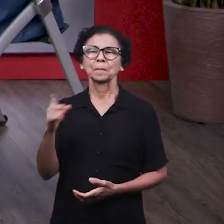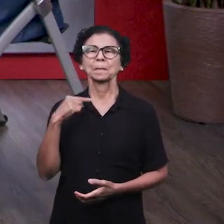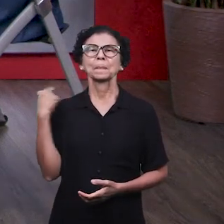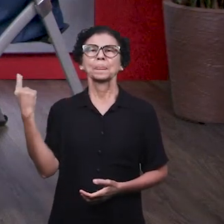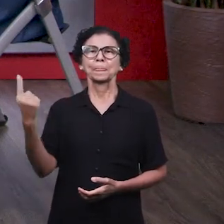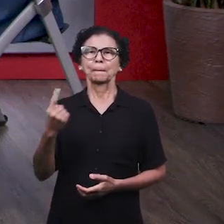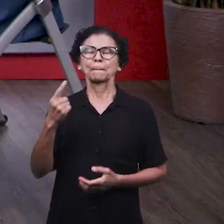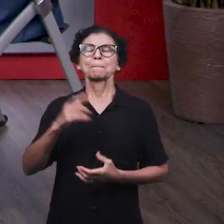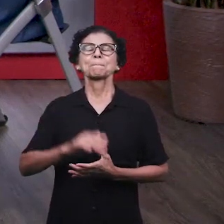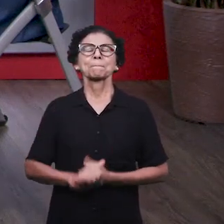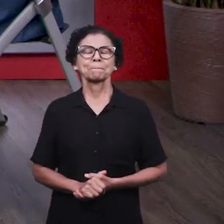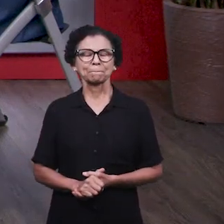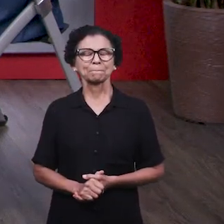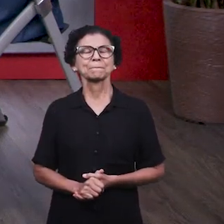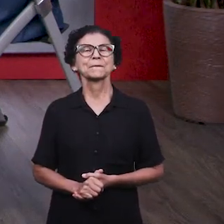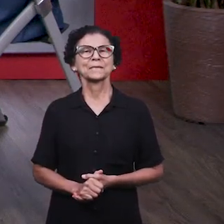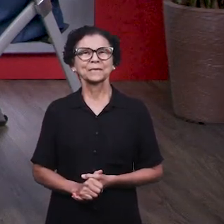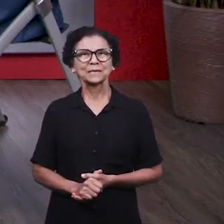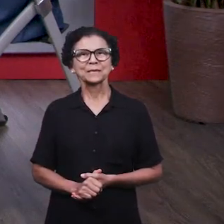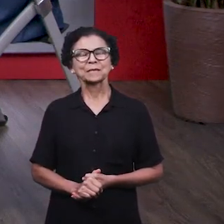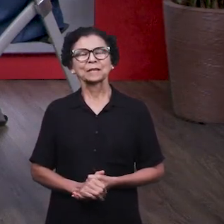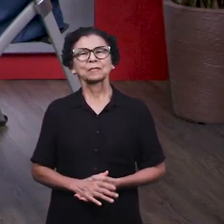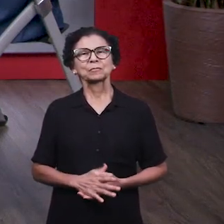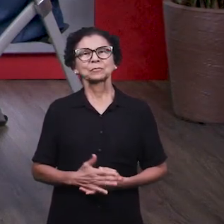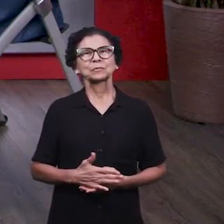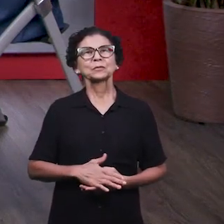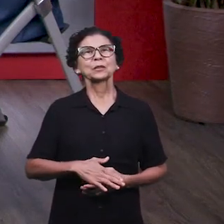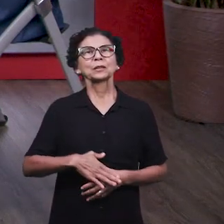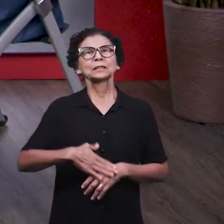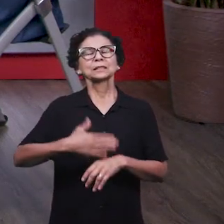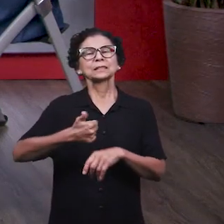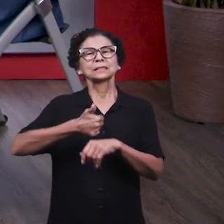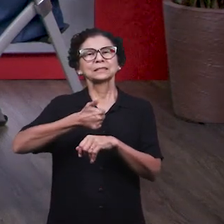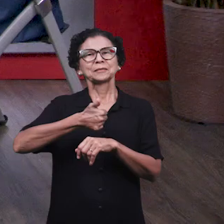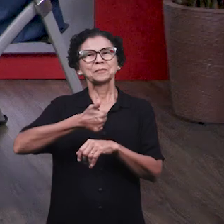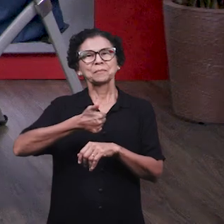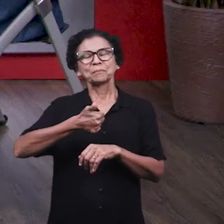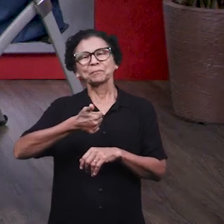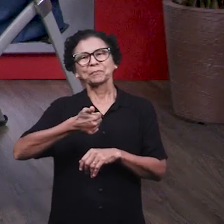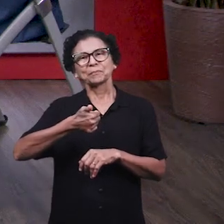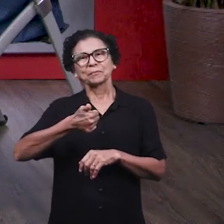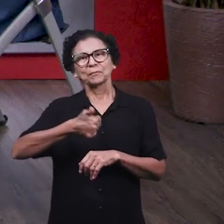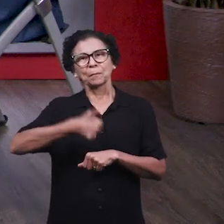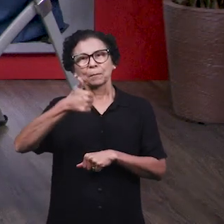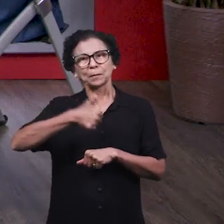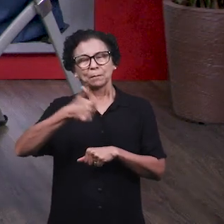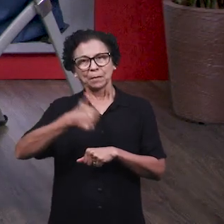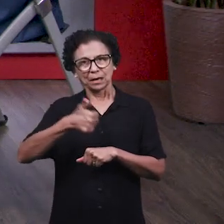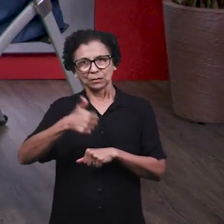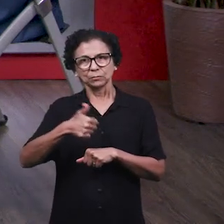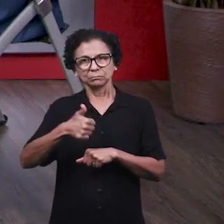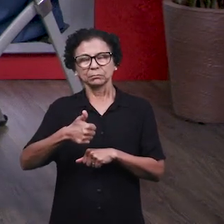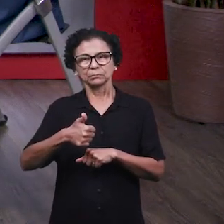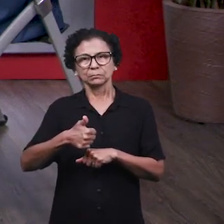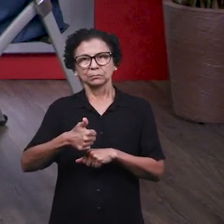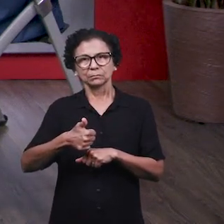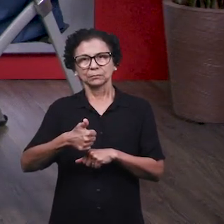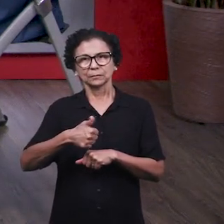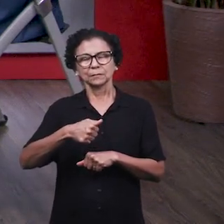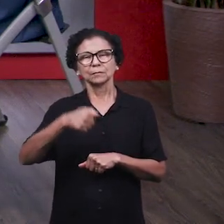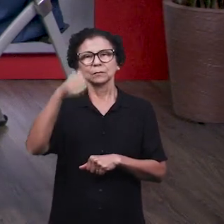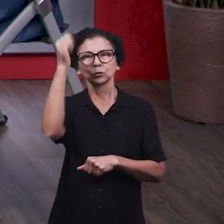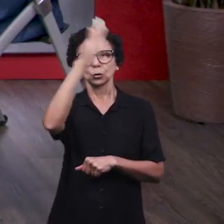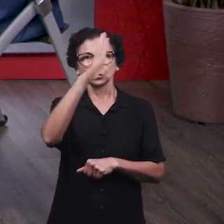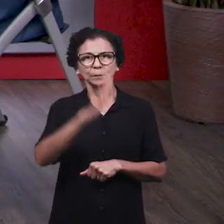vara Uma especializada com vara base na Lei Maria especializada da com Penha. base na Lei da Penha. Foi aí que começamos a fazer. Aí eu passei